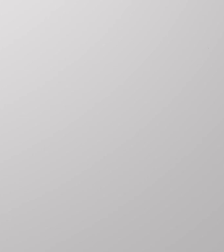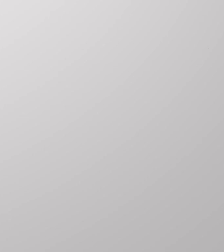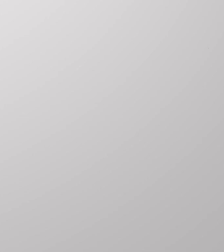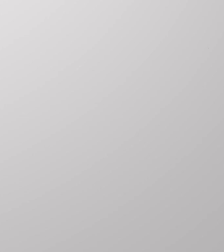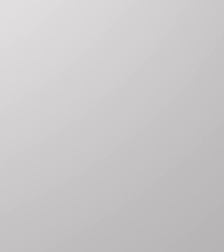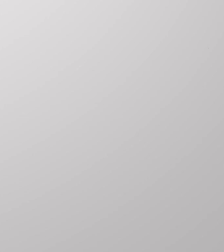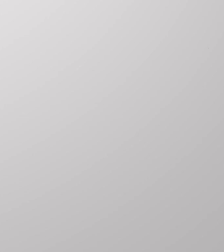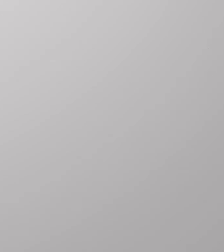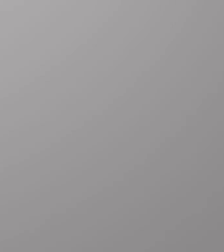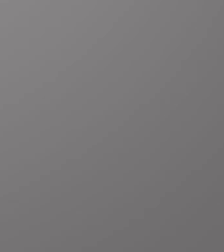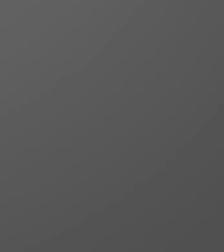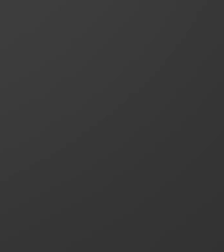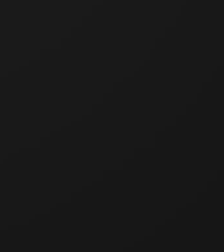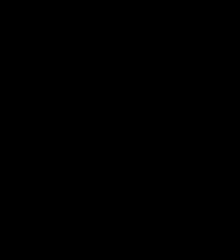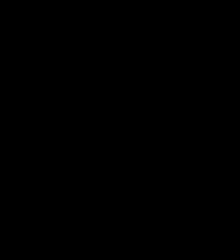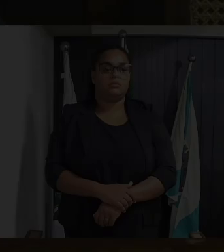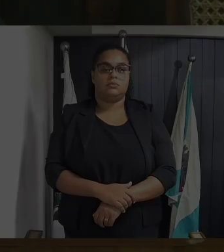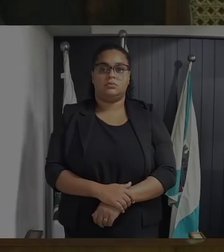Música